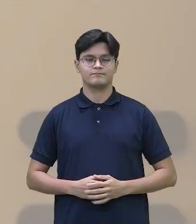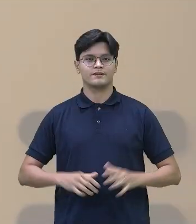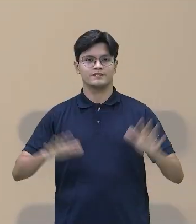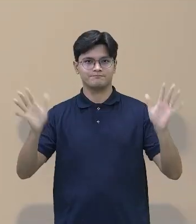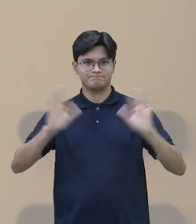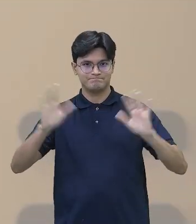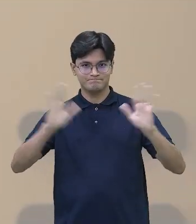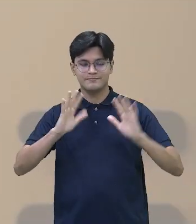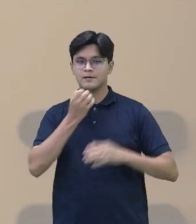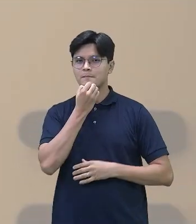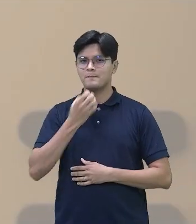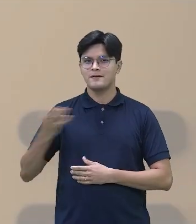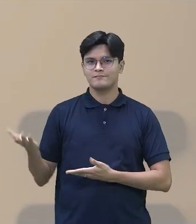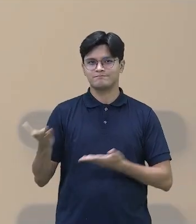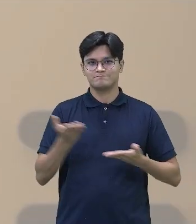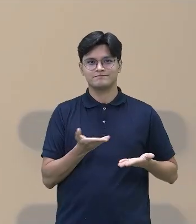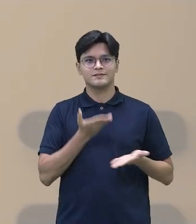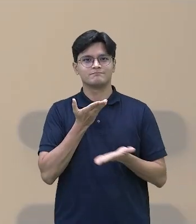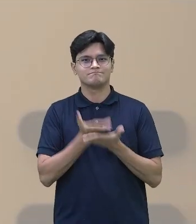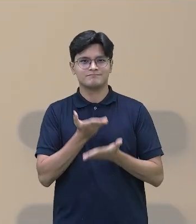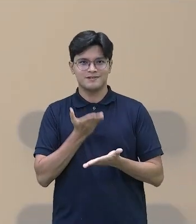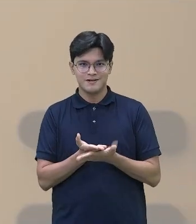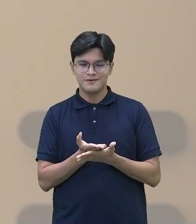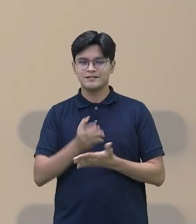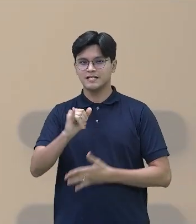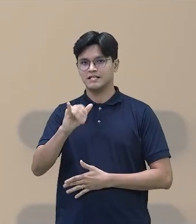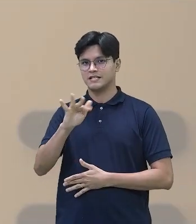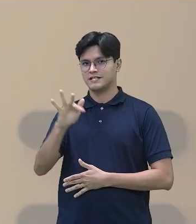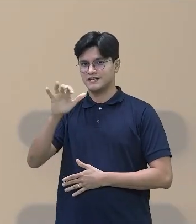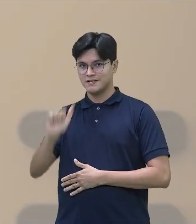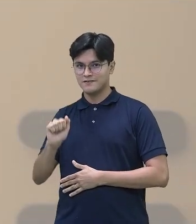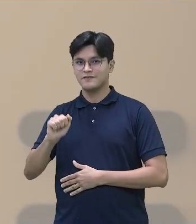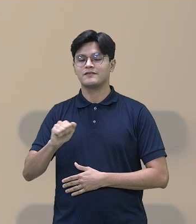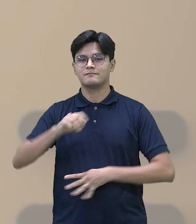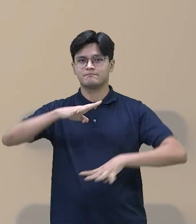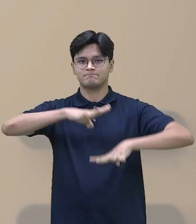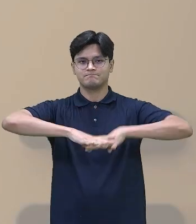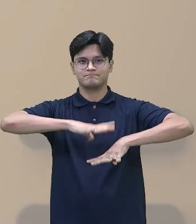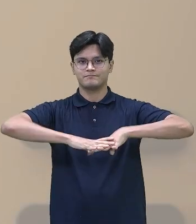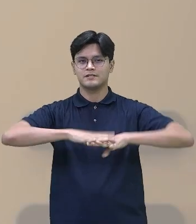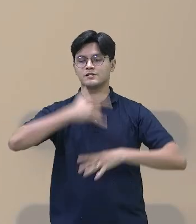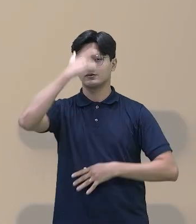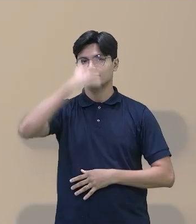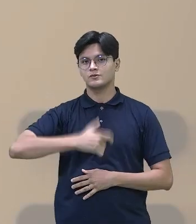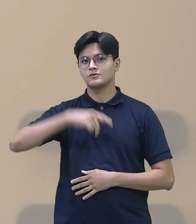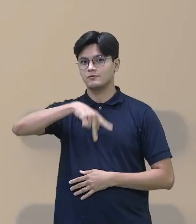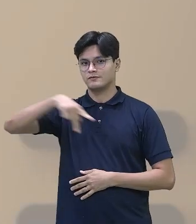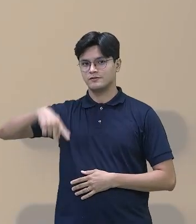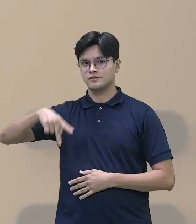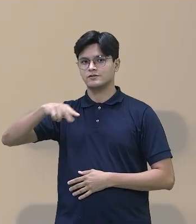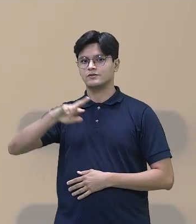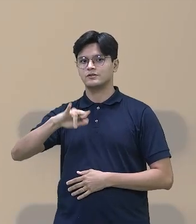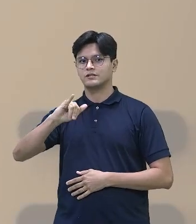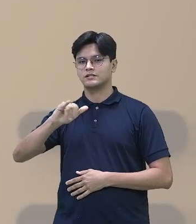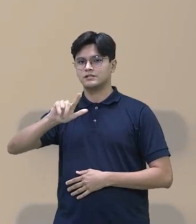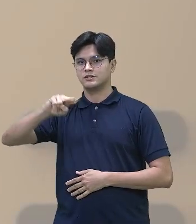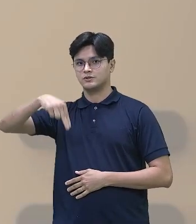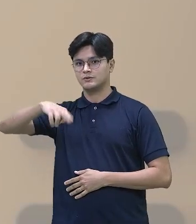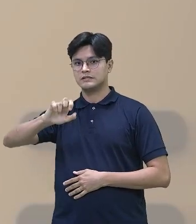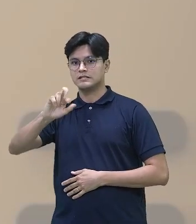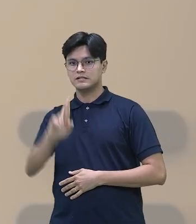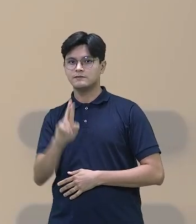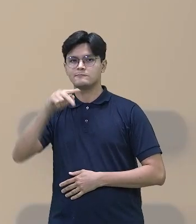Olá, seja bem-vindo a mais uma aula aqui da IFA de Matemática. Eu sou o professor Hilner, sou professor de matemática, sou